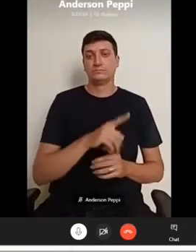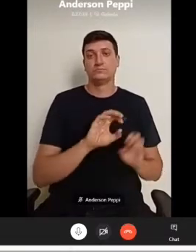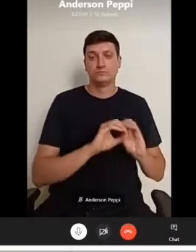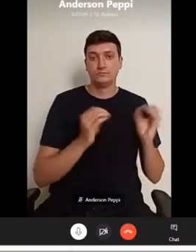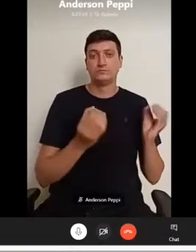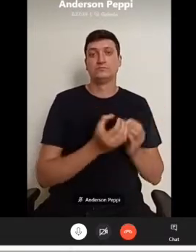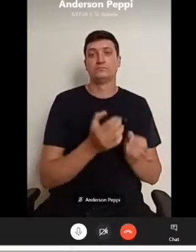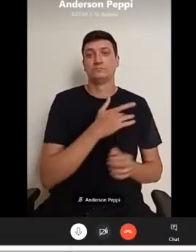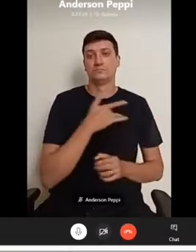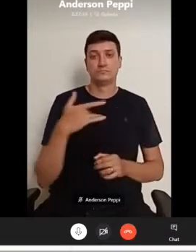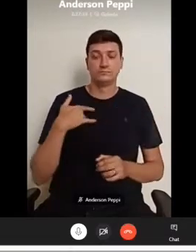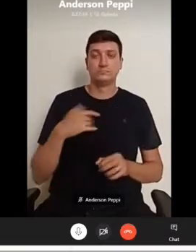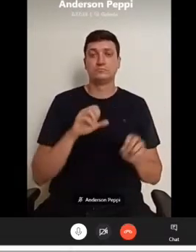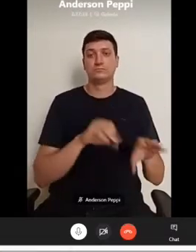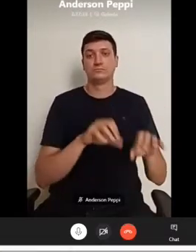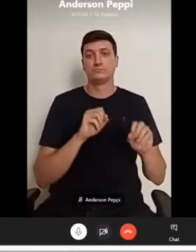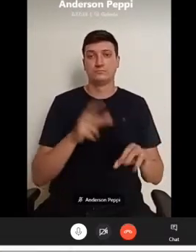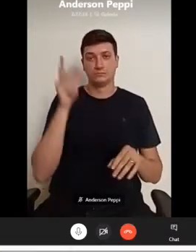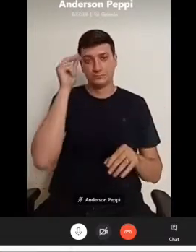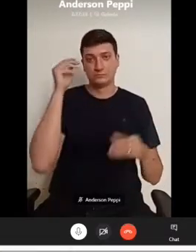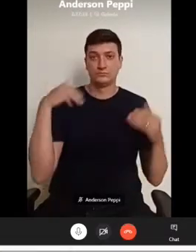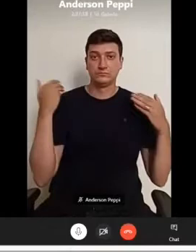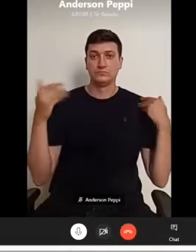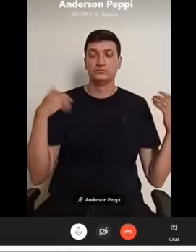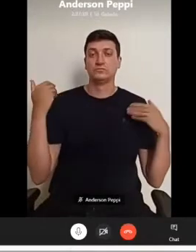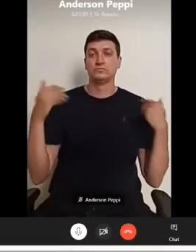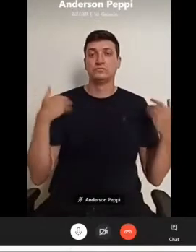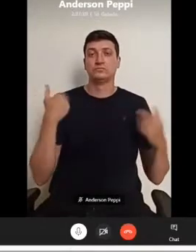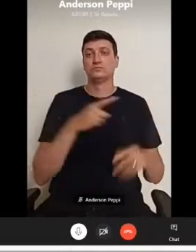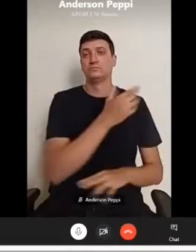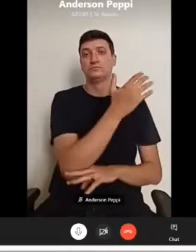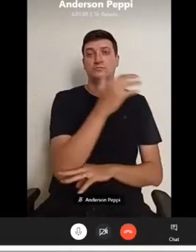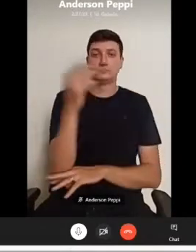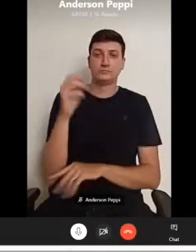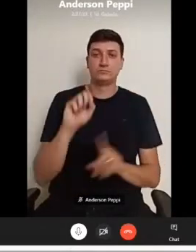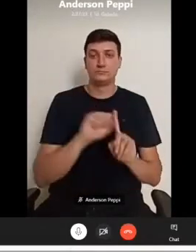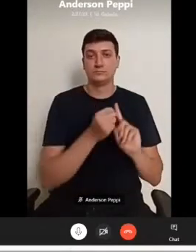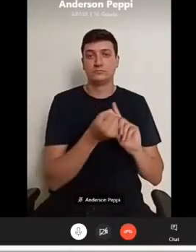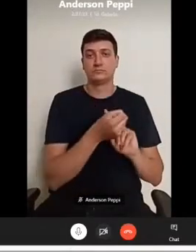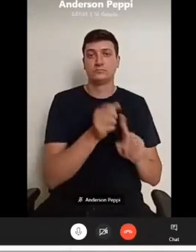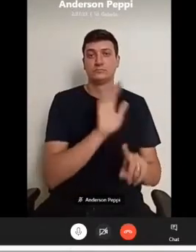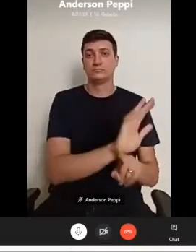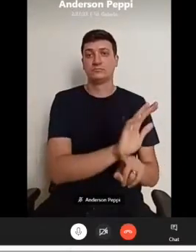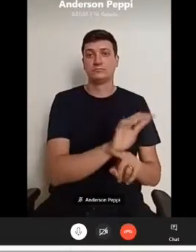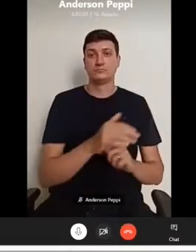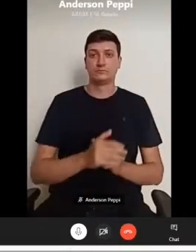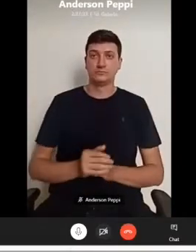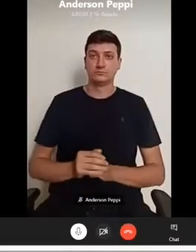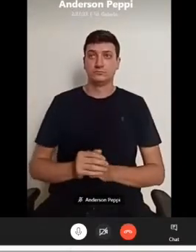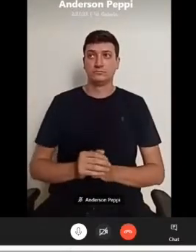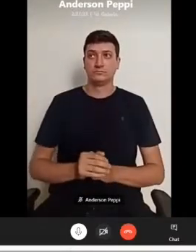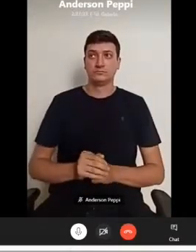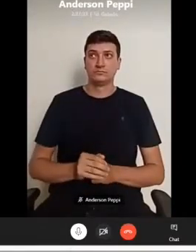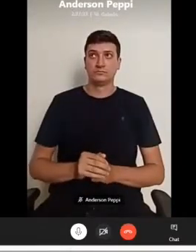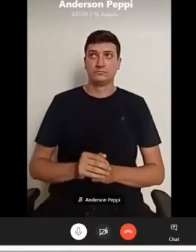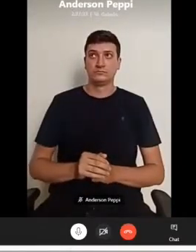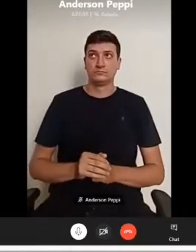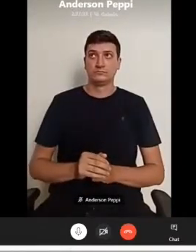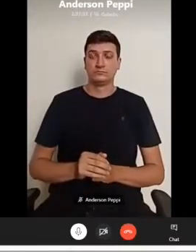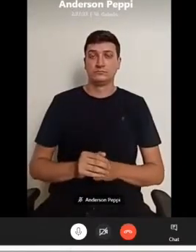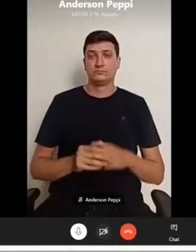Cultura, Lazer, Turismo, Meio Ambiente e Assistente Social. Vereador Alessandra Luquezzi de Oliveira,